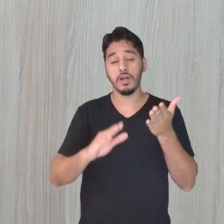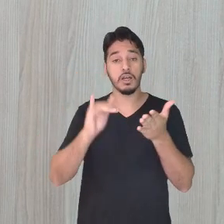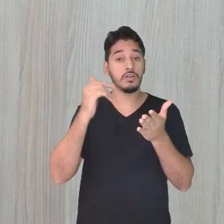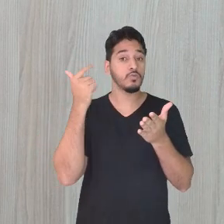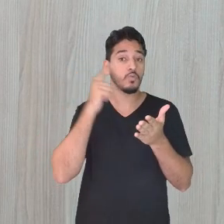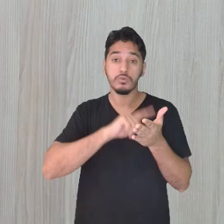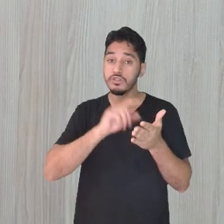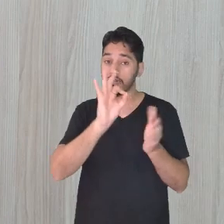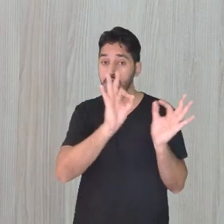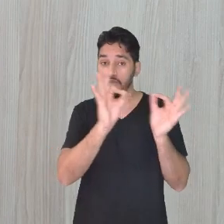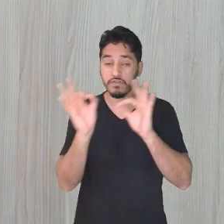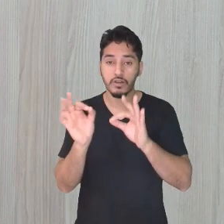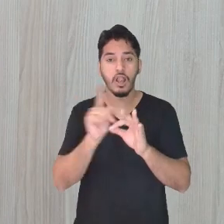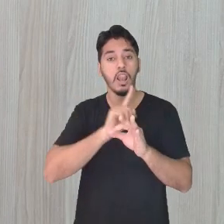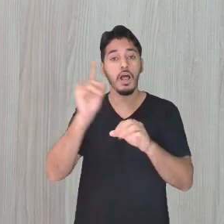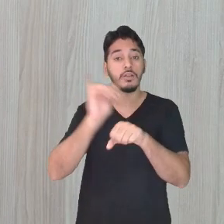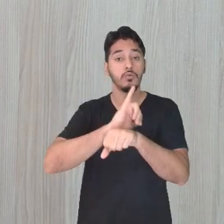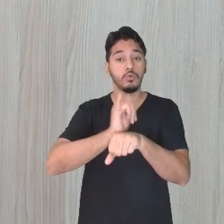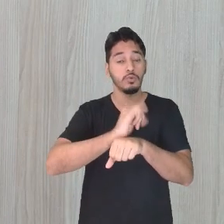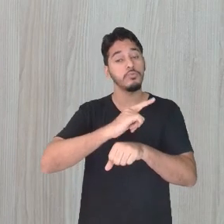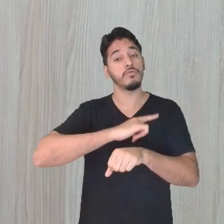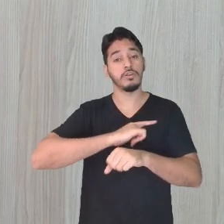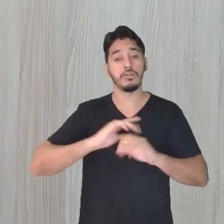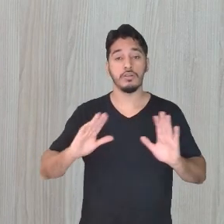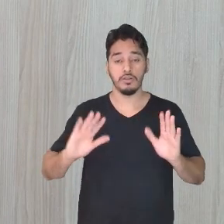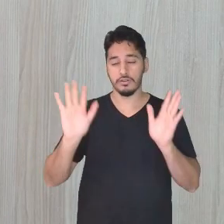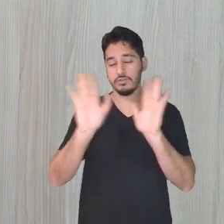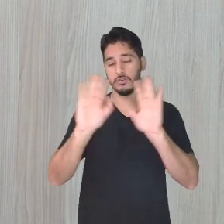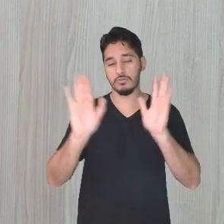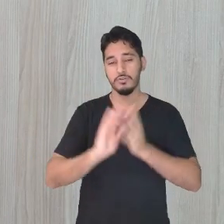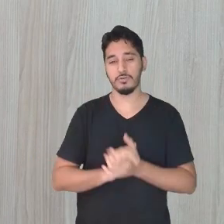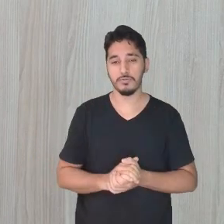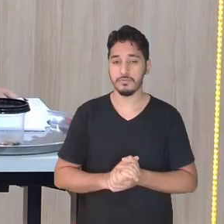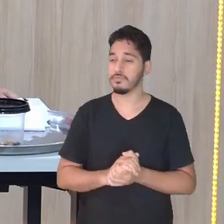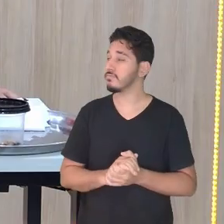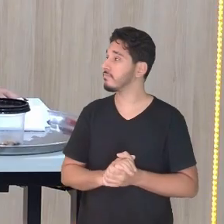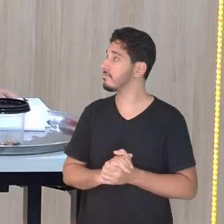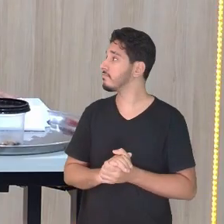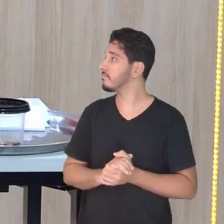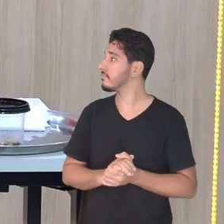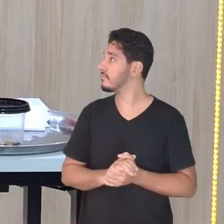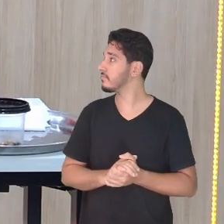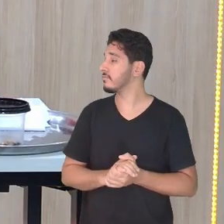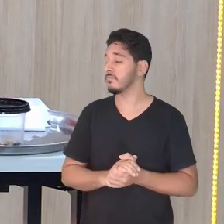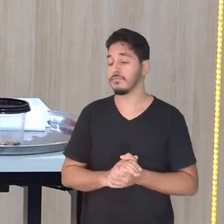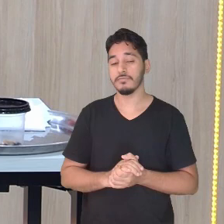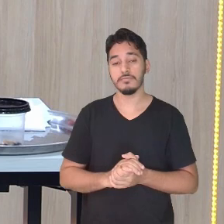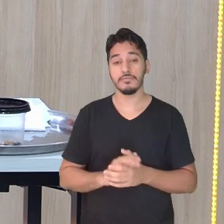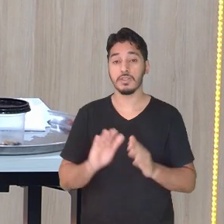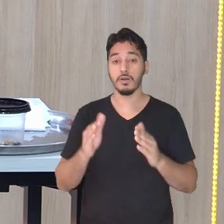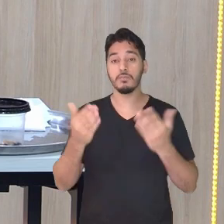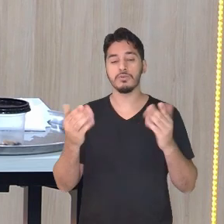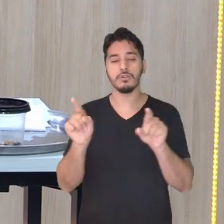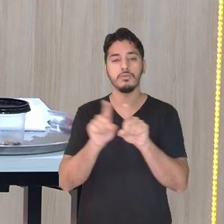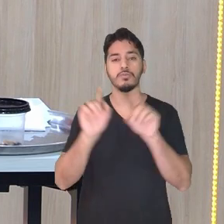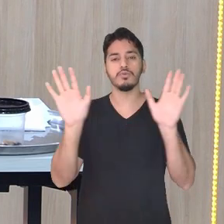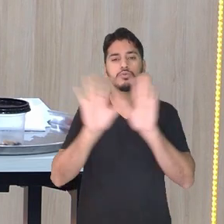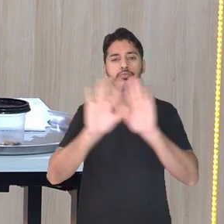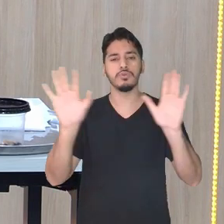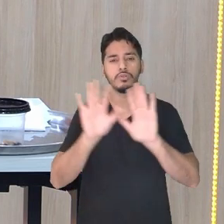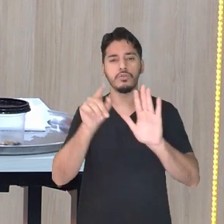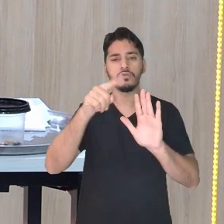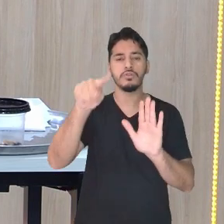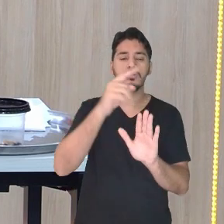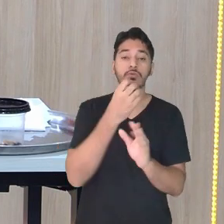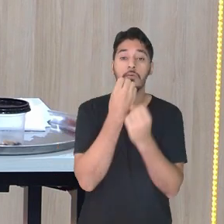essa aula e que vocês vão conseguir fazer. Tchau, tchau, pessoal. Pois é, pessoal, também estou me despedindo, espero que